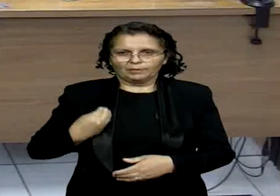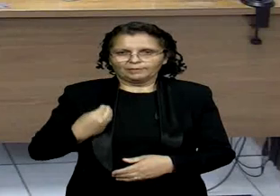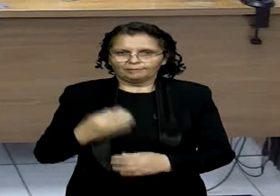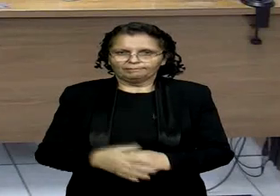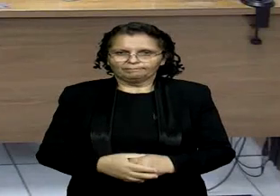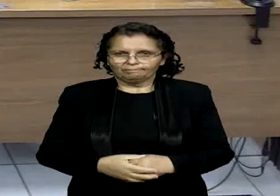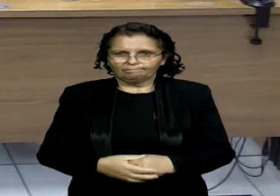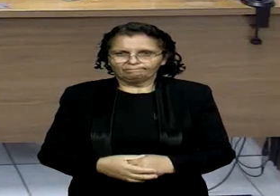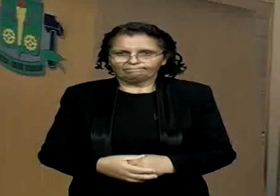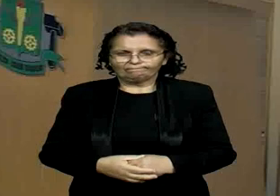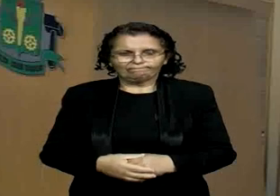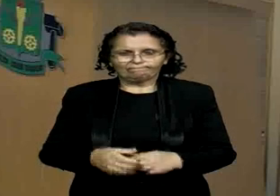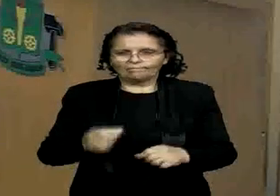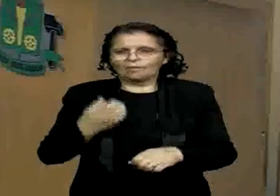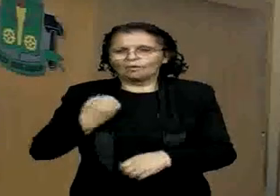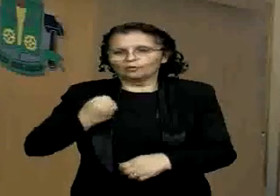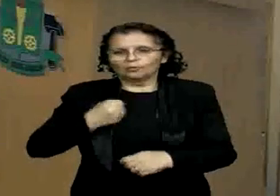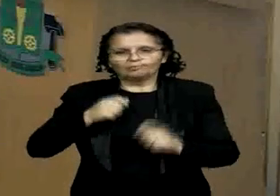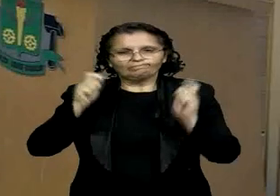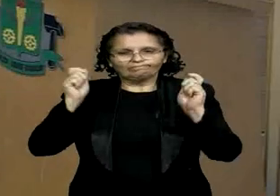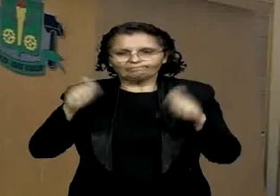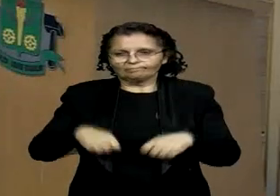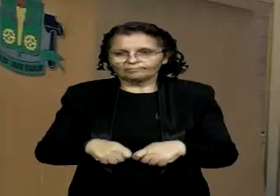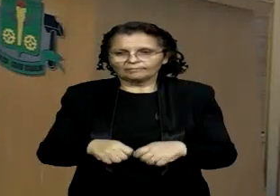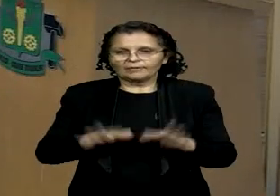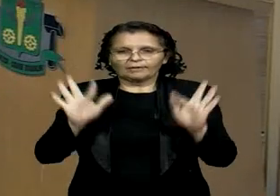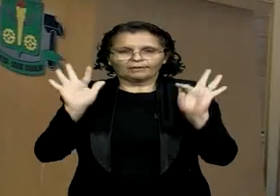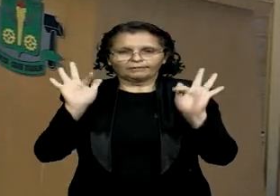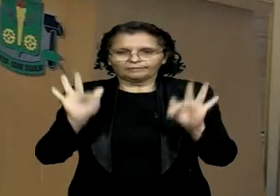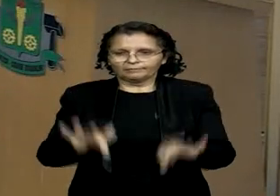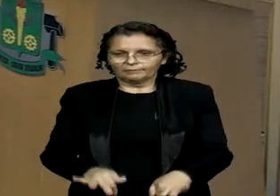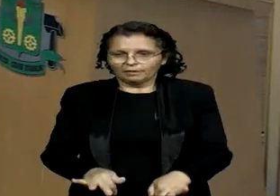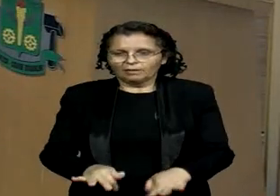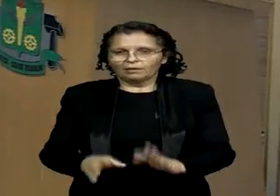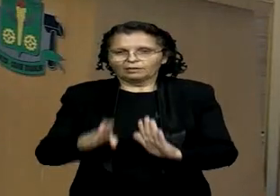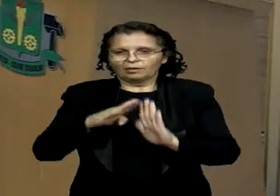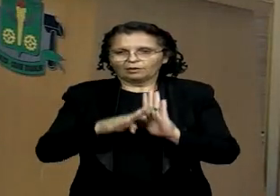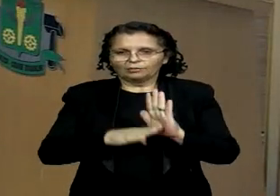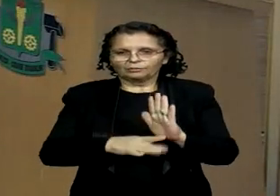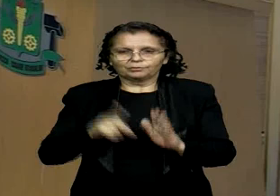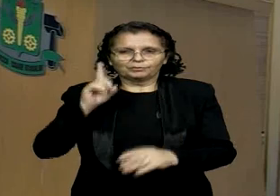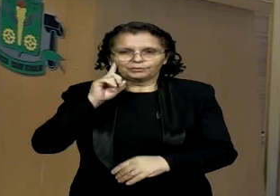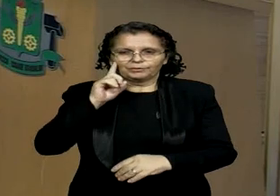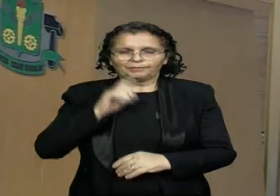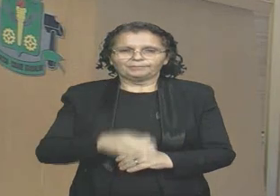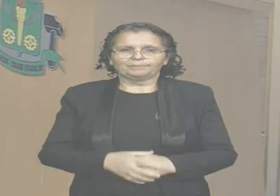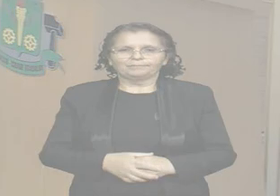momento. Não havendo número regimental, declaro encerrada a sessão da ordem do dia.